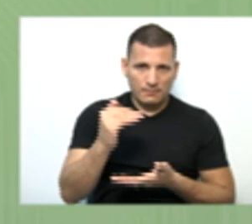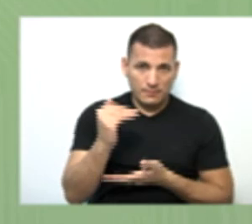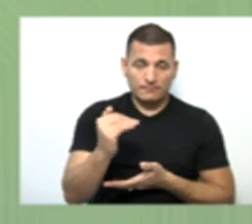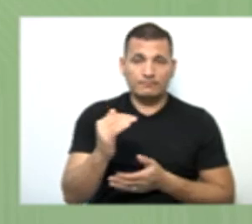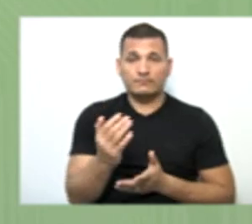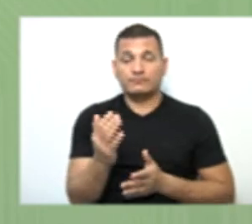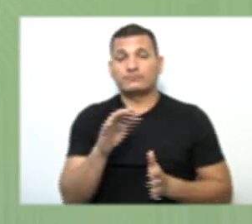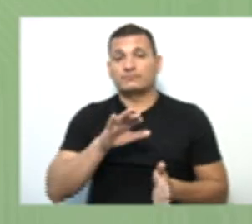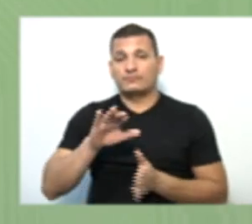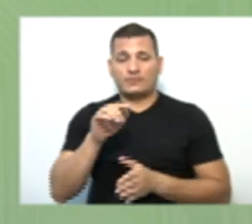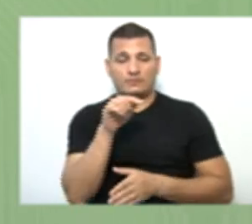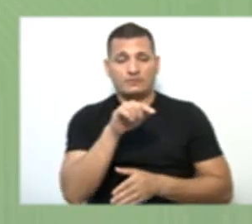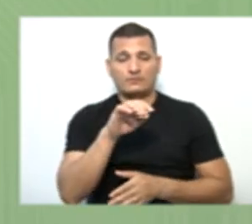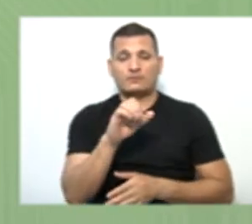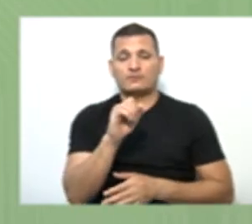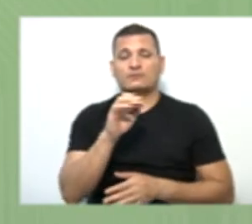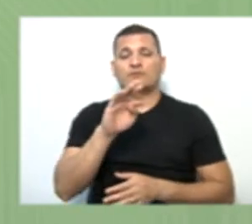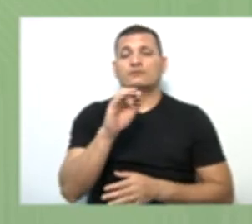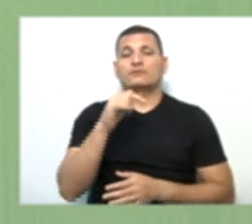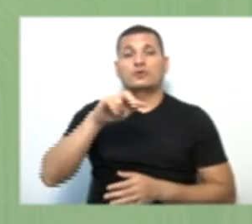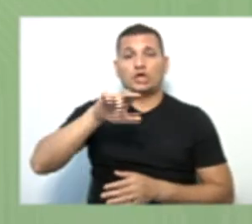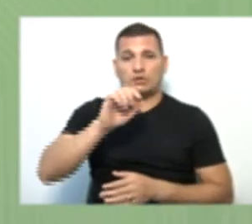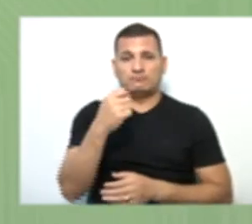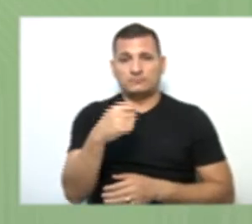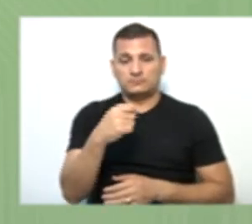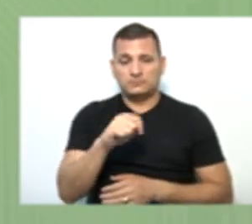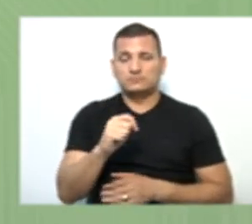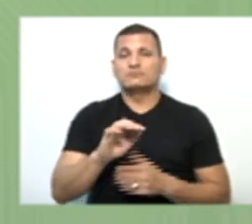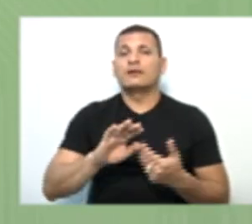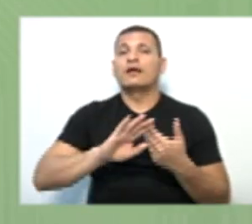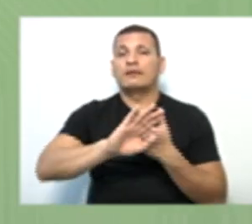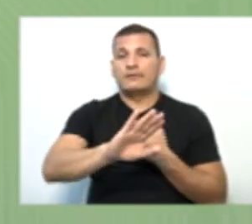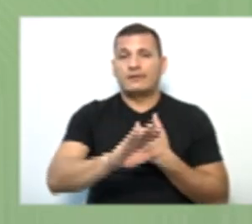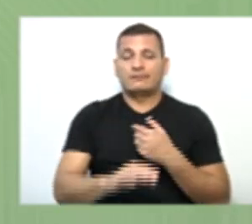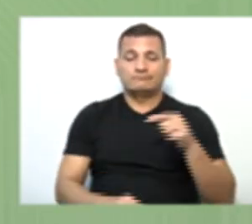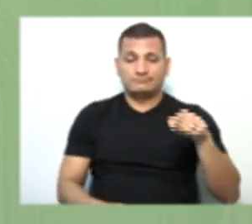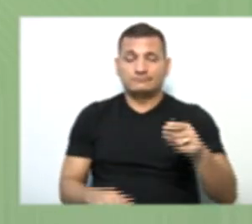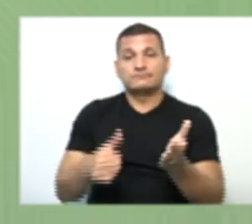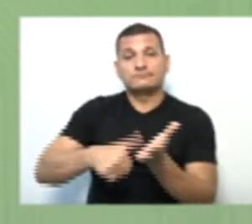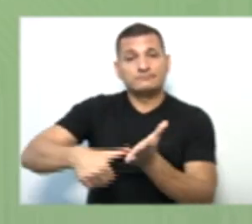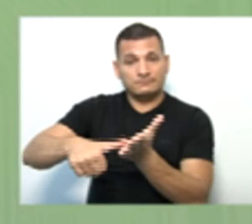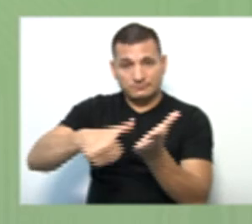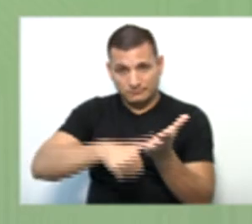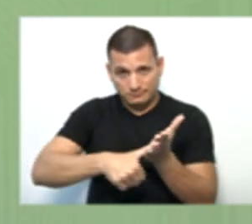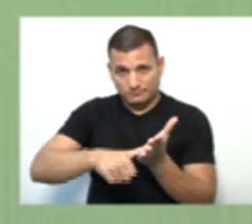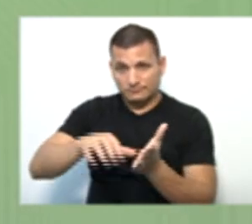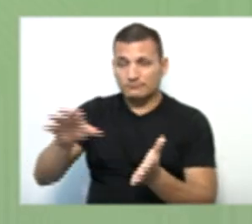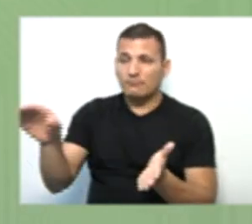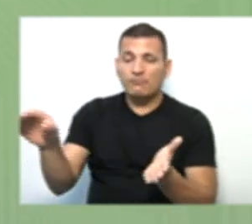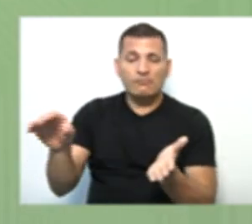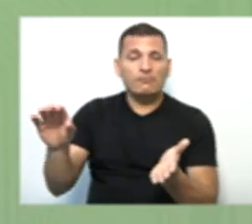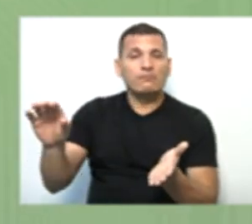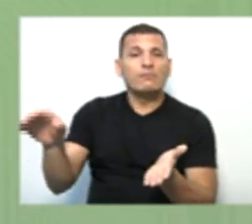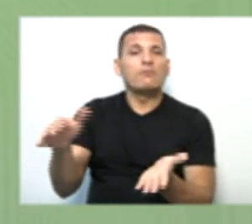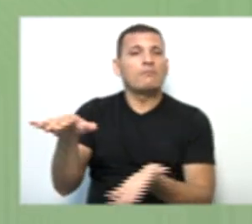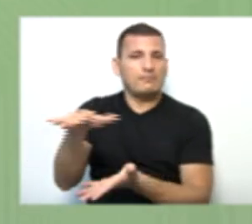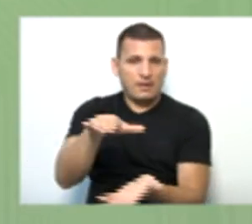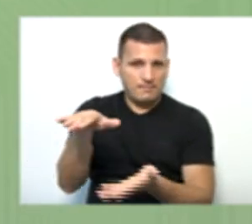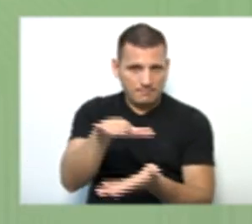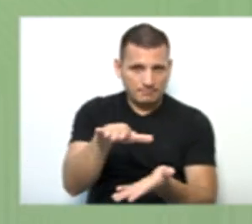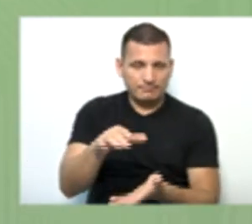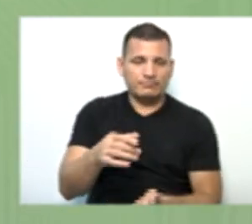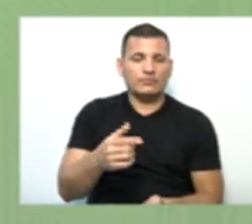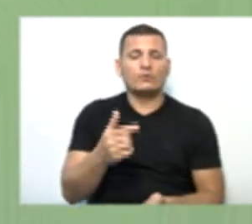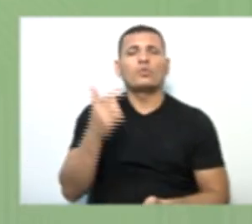deve separar os estoques recebidos dos associados e de terceiros, devem ser